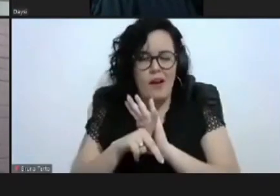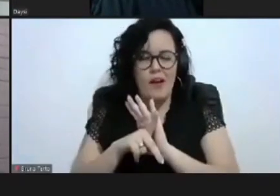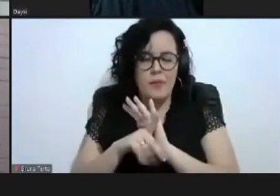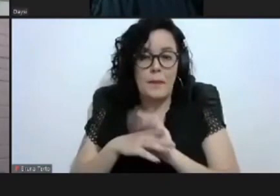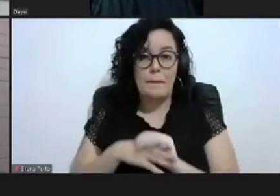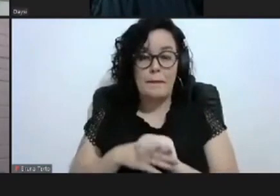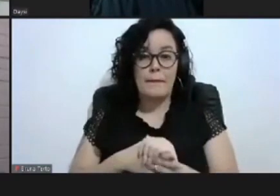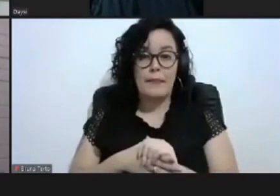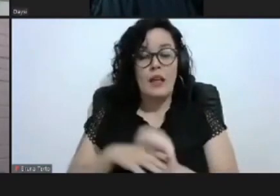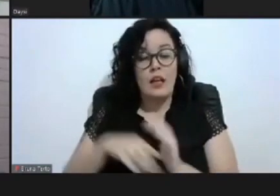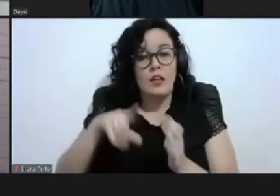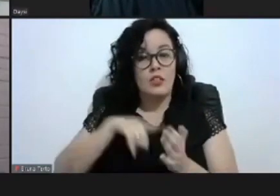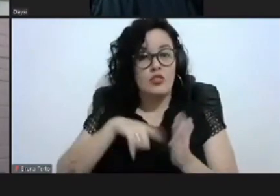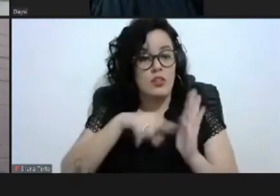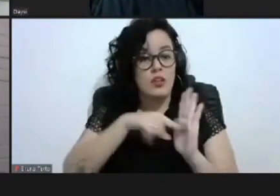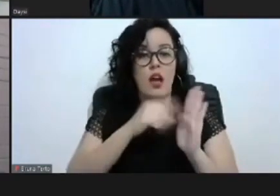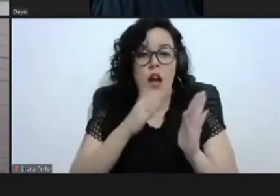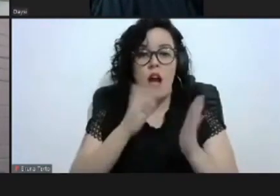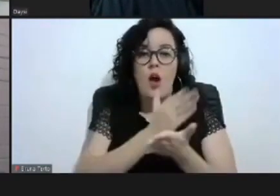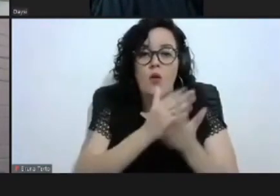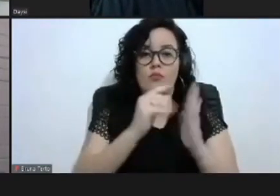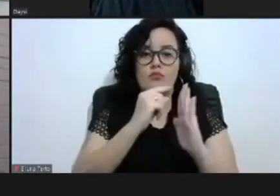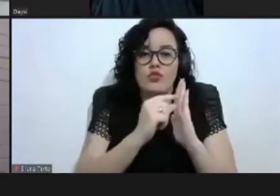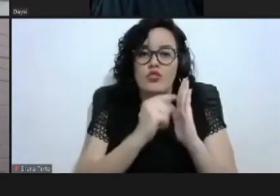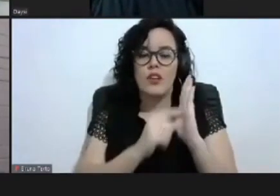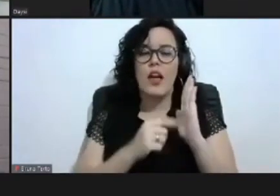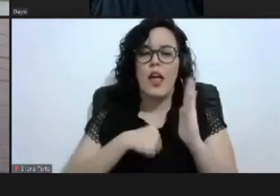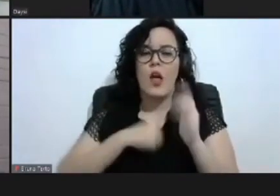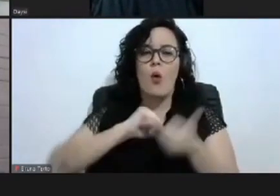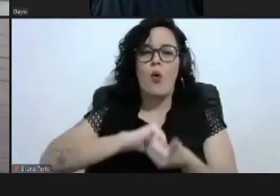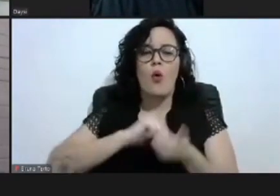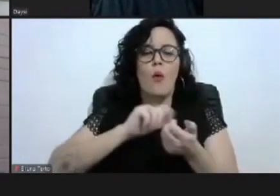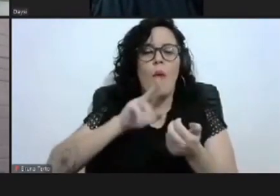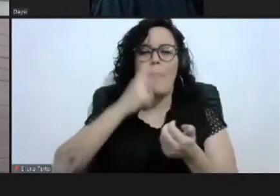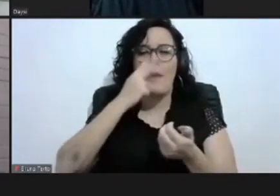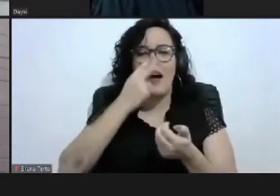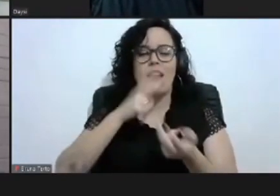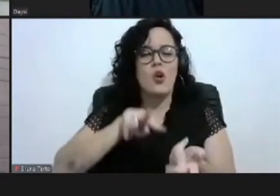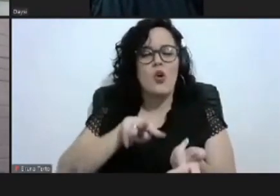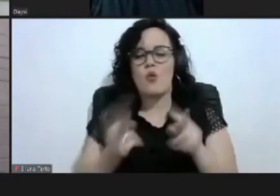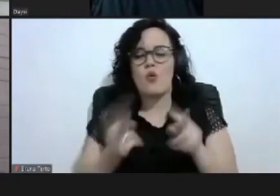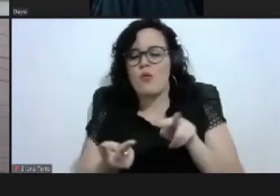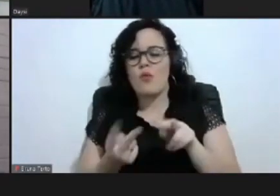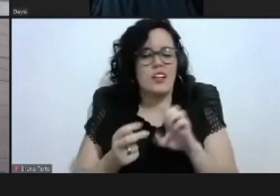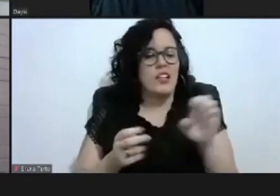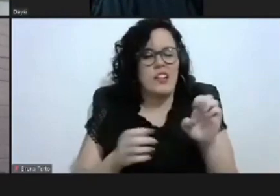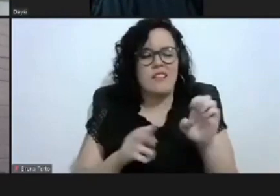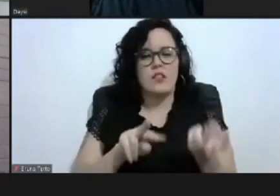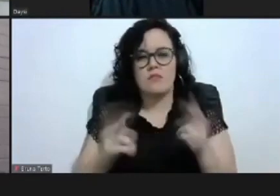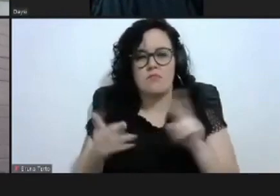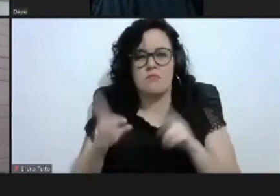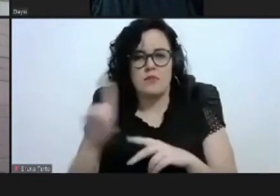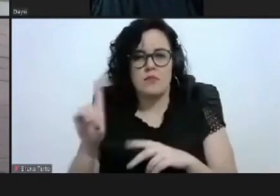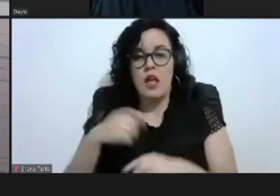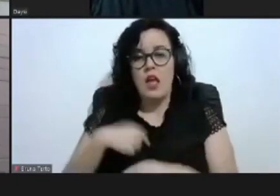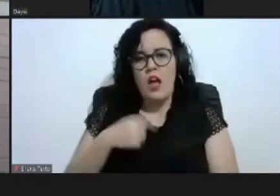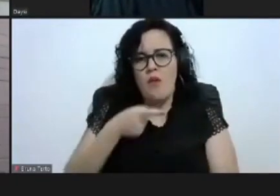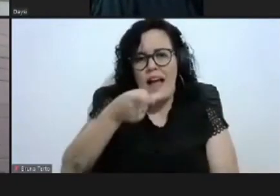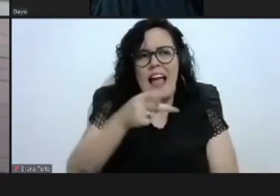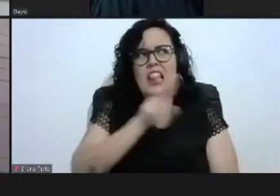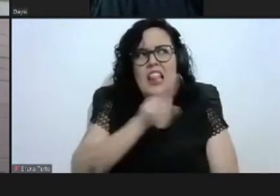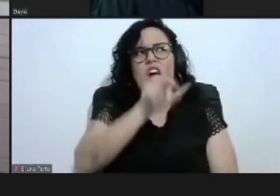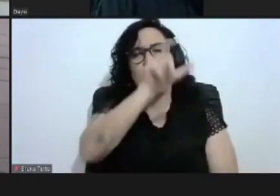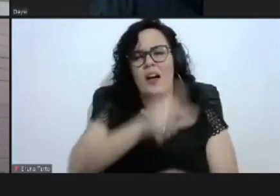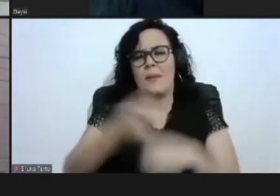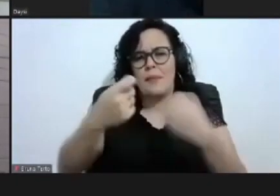interessantes. Inclusive, tinham títulos falando dessa conversão à direita, que eram bem interessantes. Não vou citar autores, porque a gente sabe de quem eu estou falando.